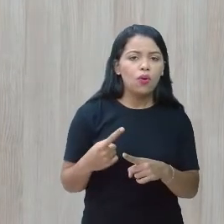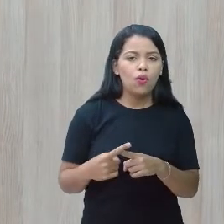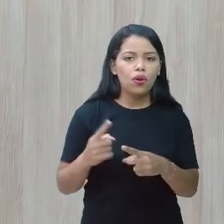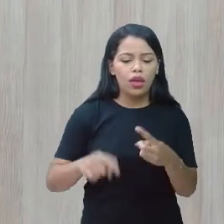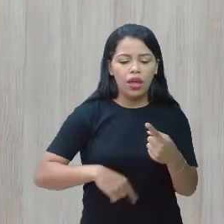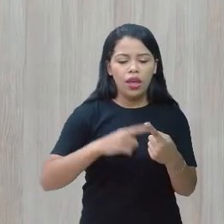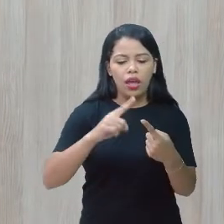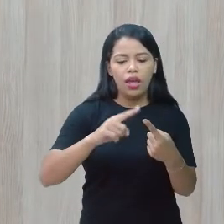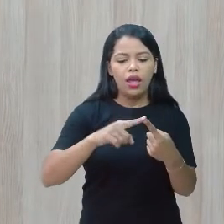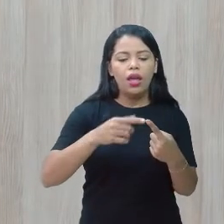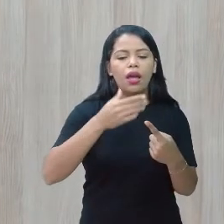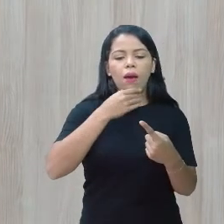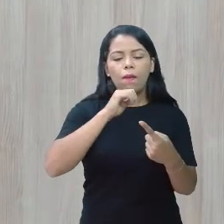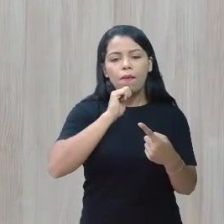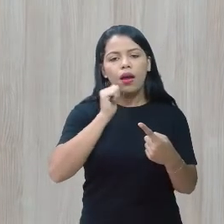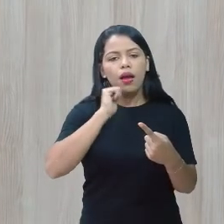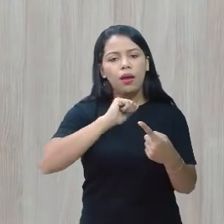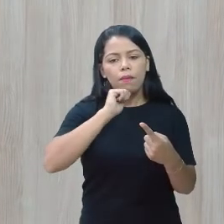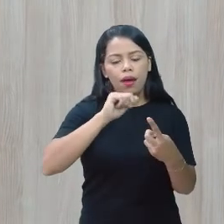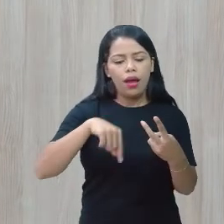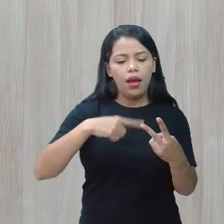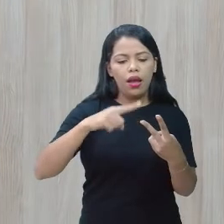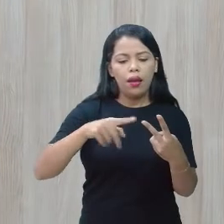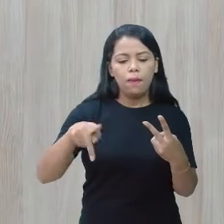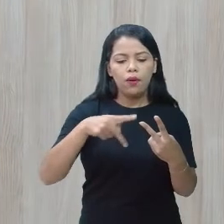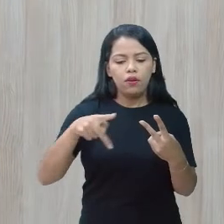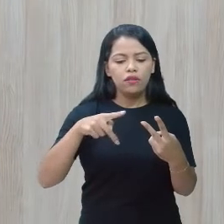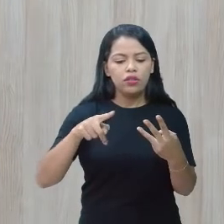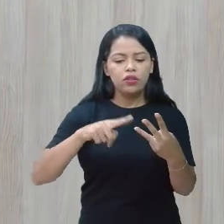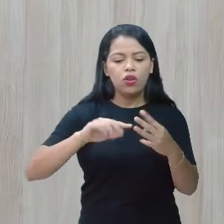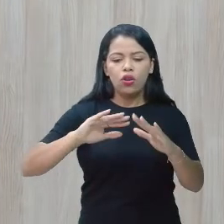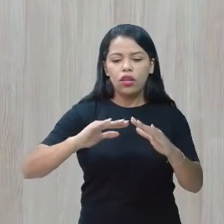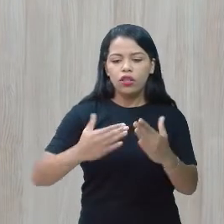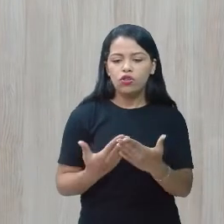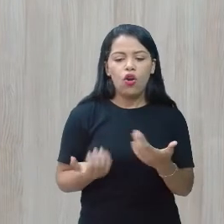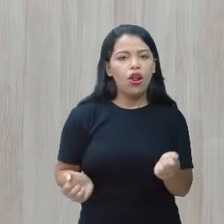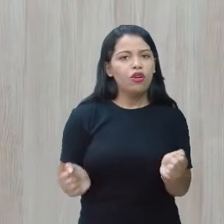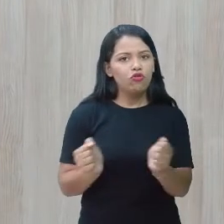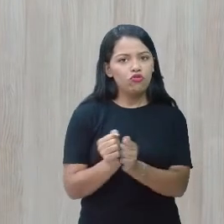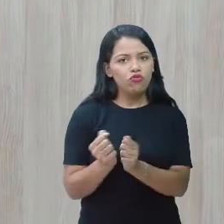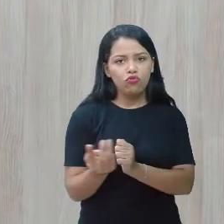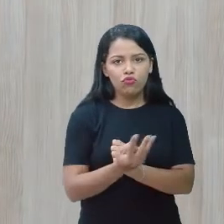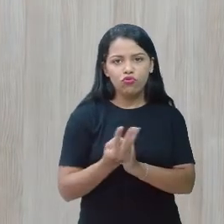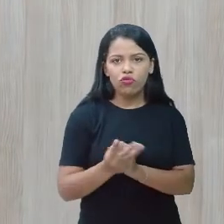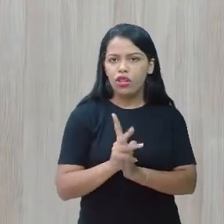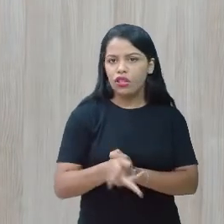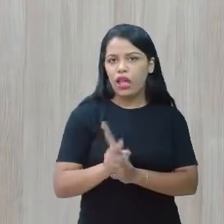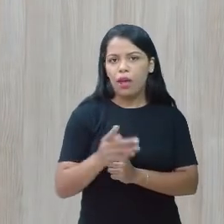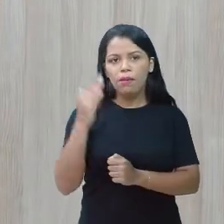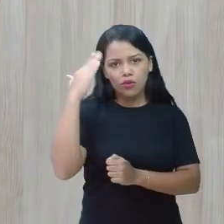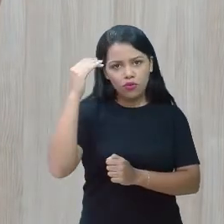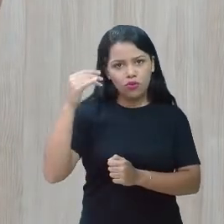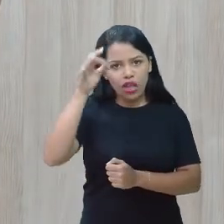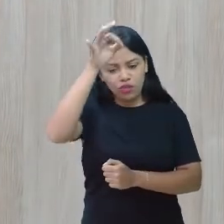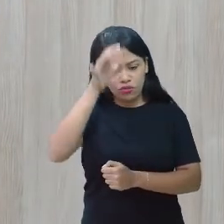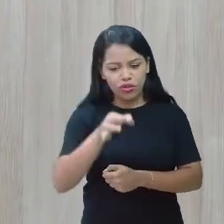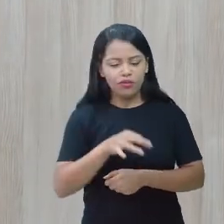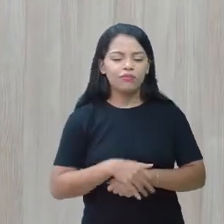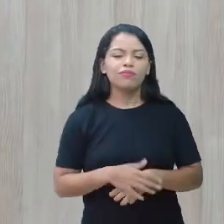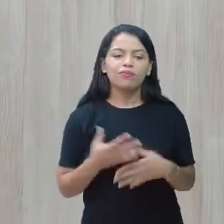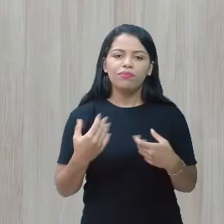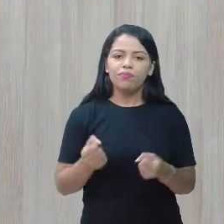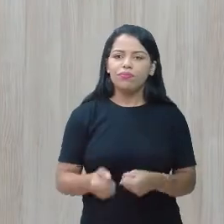escola e professores, pais, andam juntos, olha, o sucesso é garantido. Então, vamos